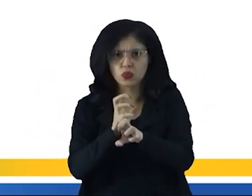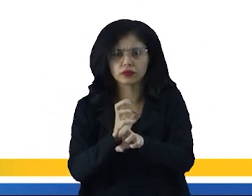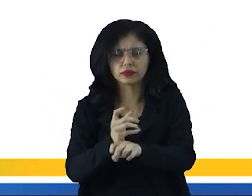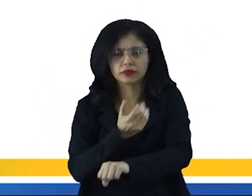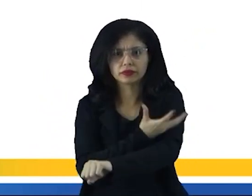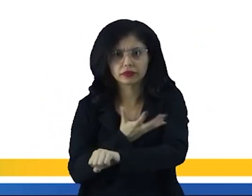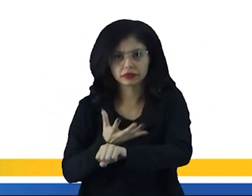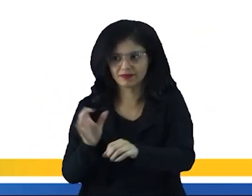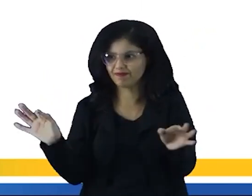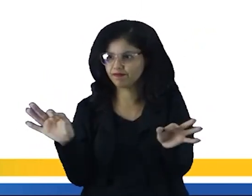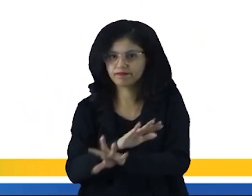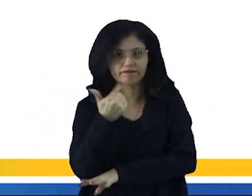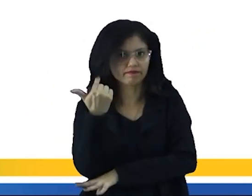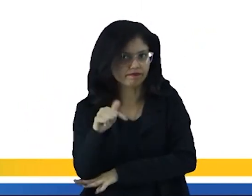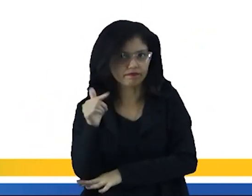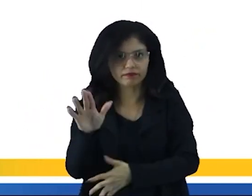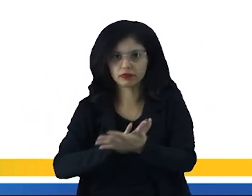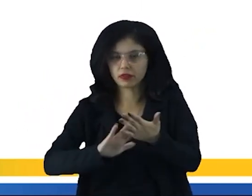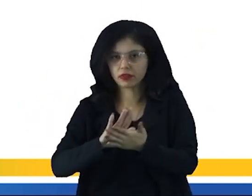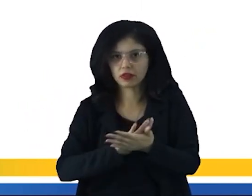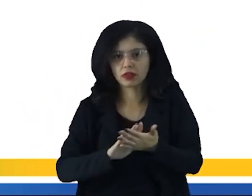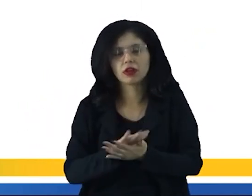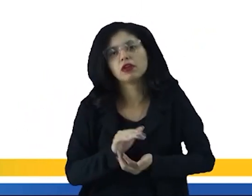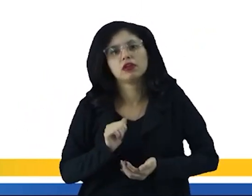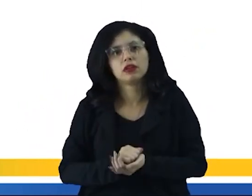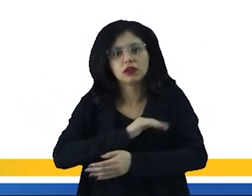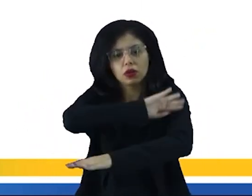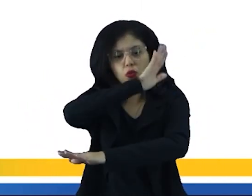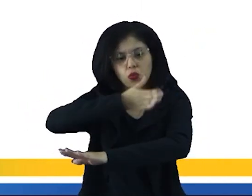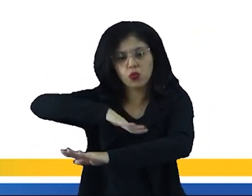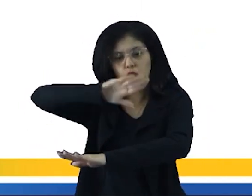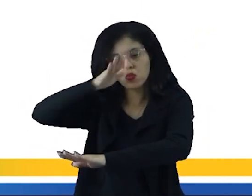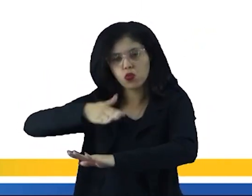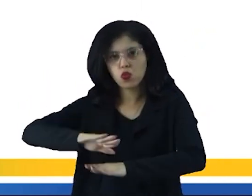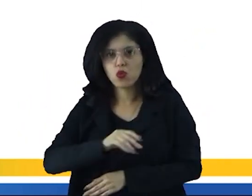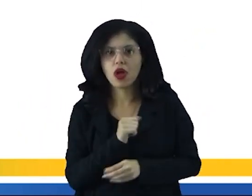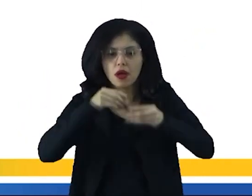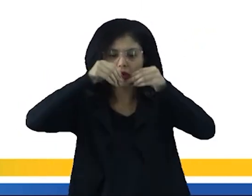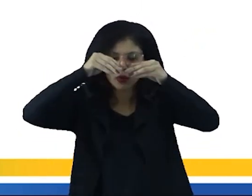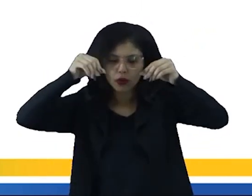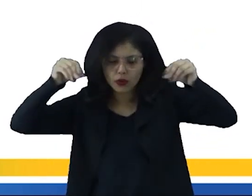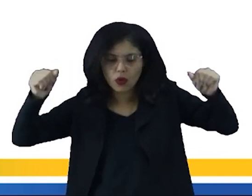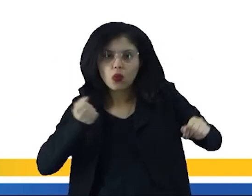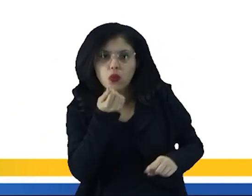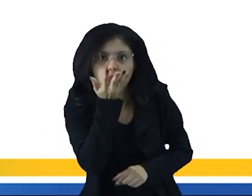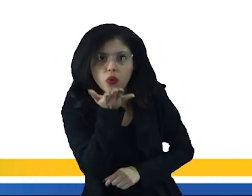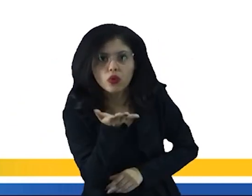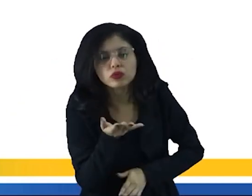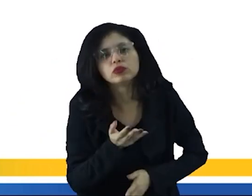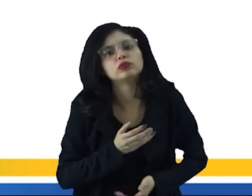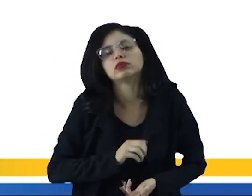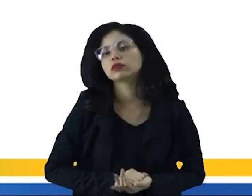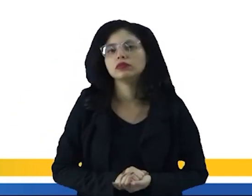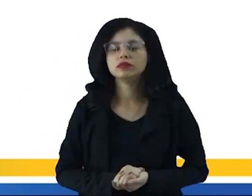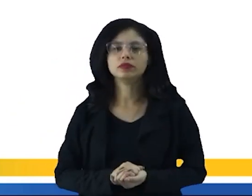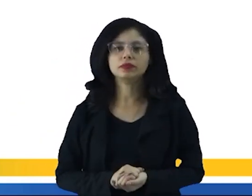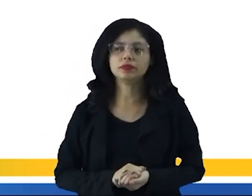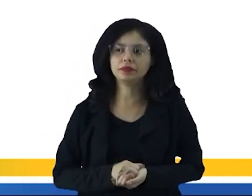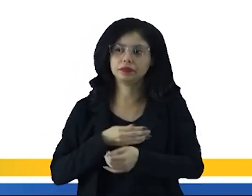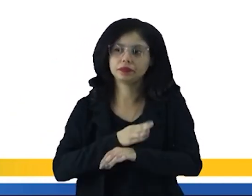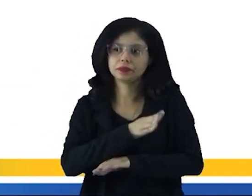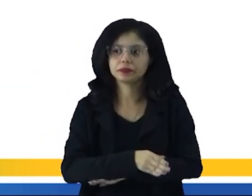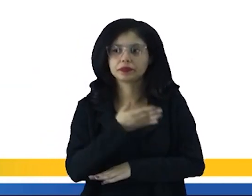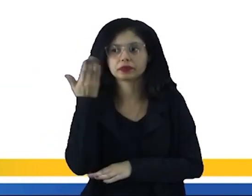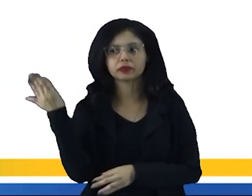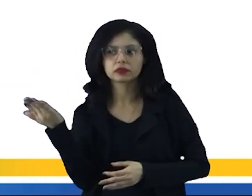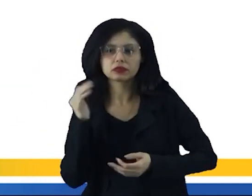vida escassa, além de formações em dunas, como nós podemos ver na ilustração. Mas aí, passemos para ver